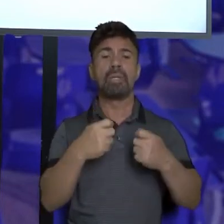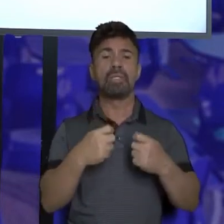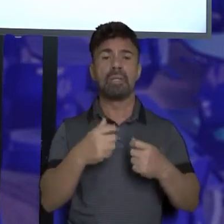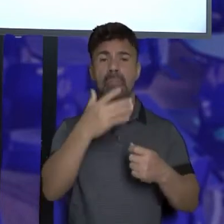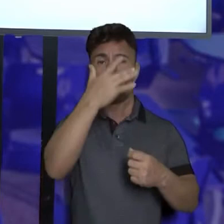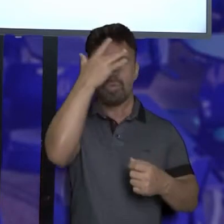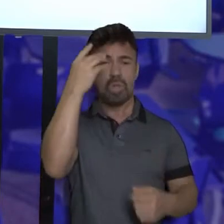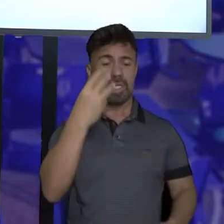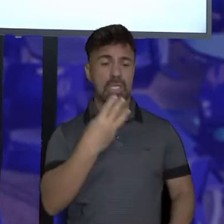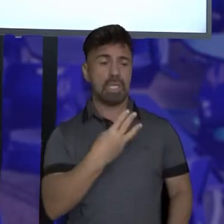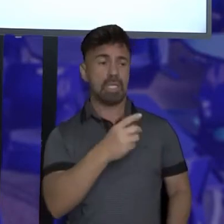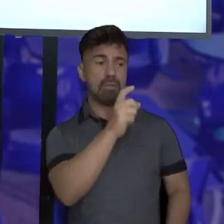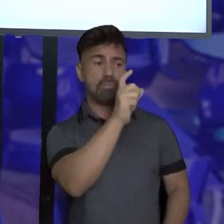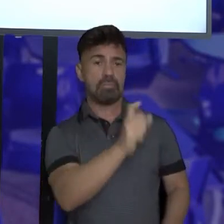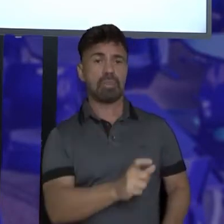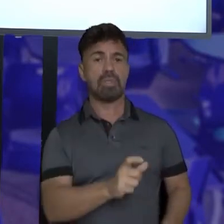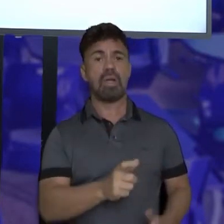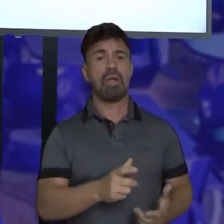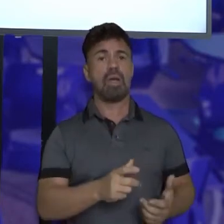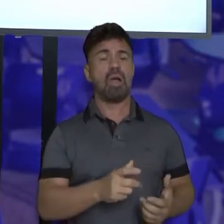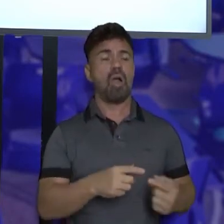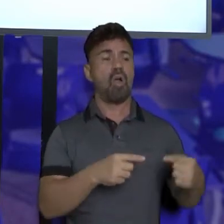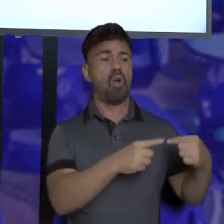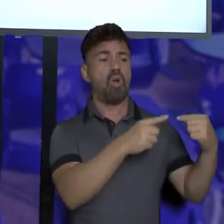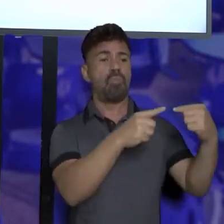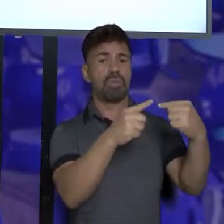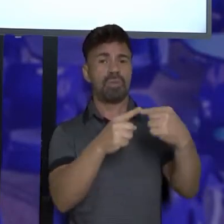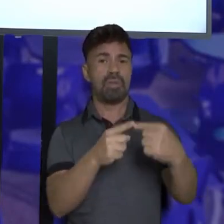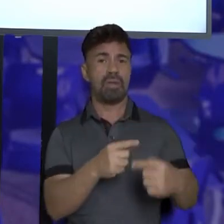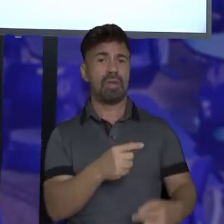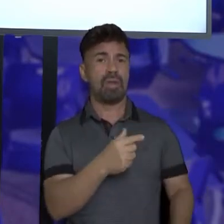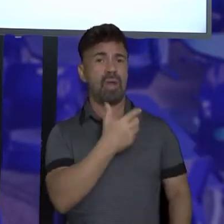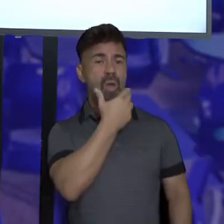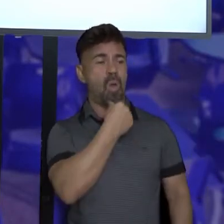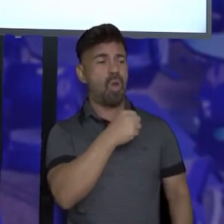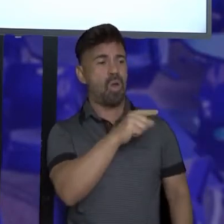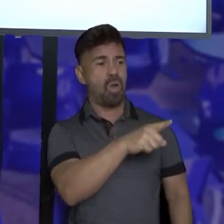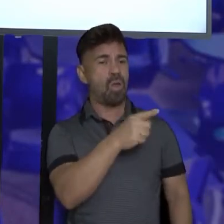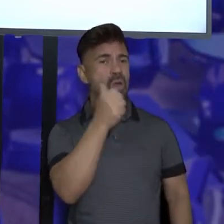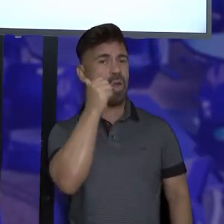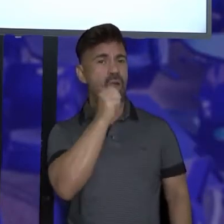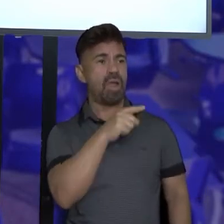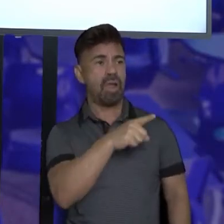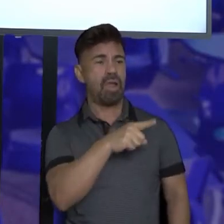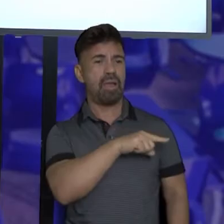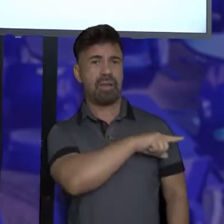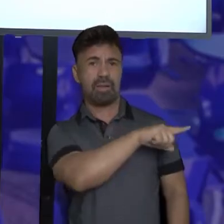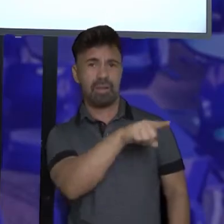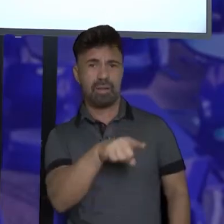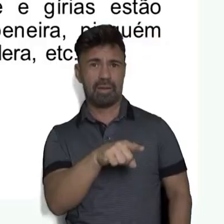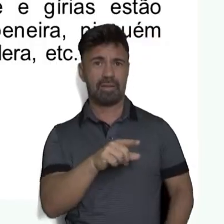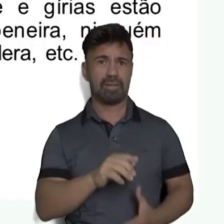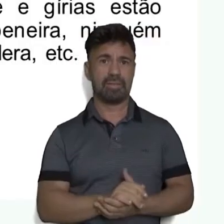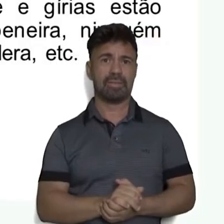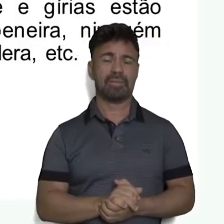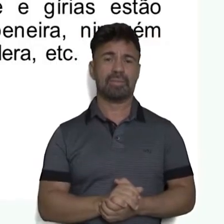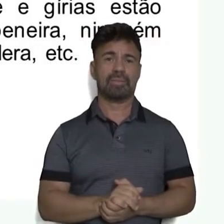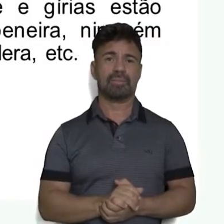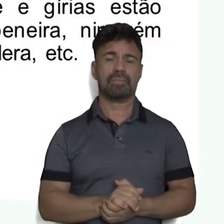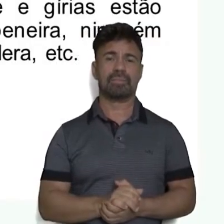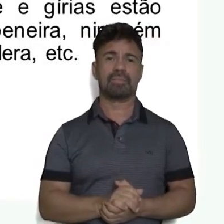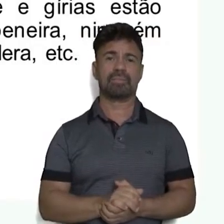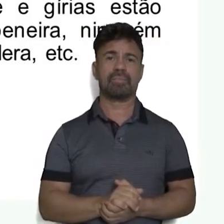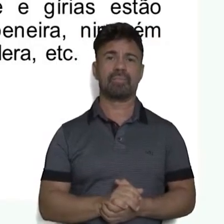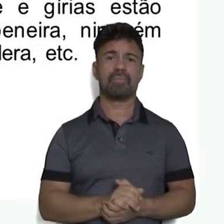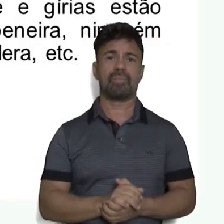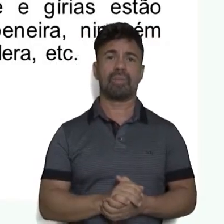terceira pessoa. Ou seja, tem que combinar com os pronomes ele, ela, eles ou elas. A linguagem